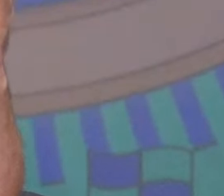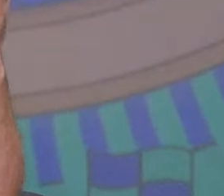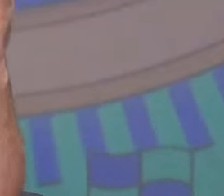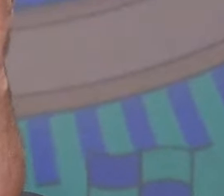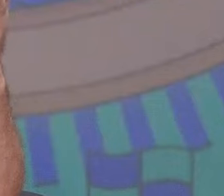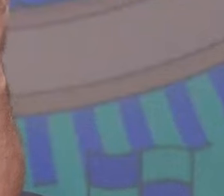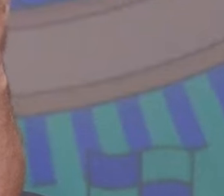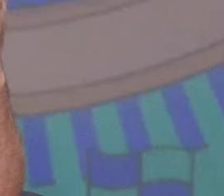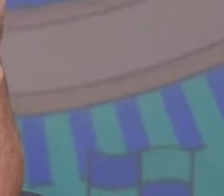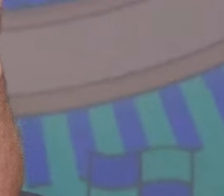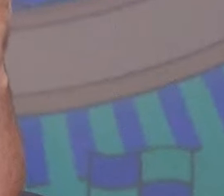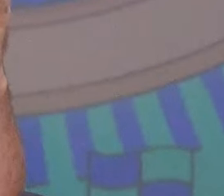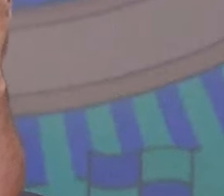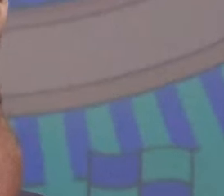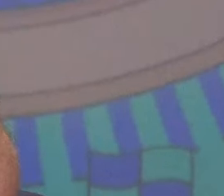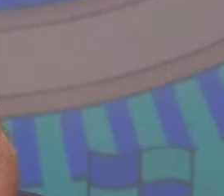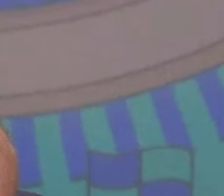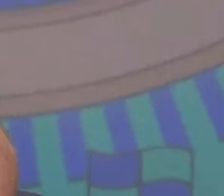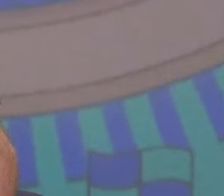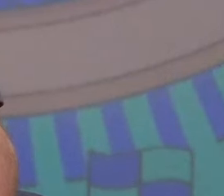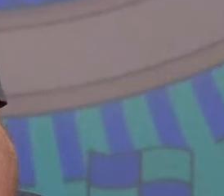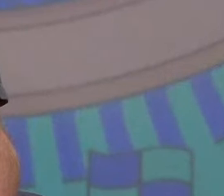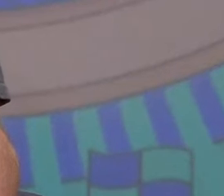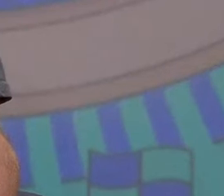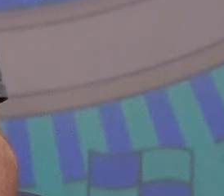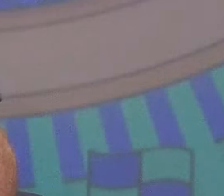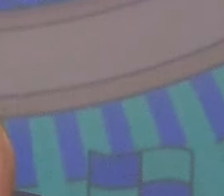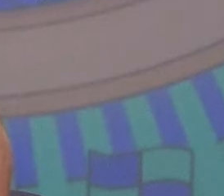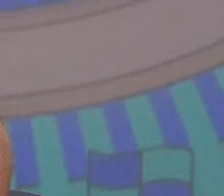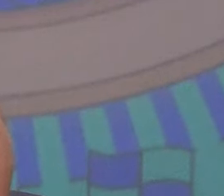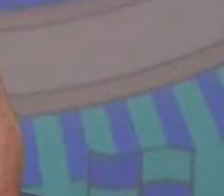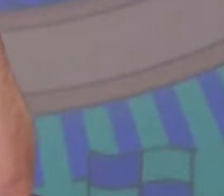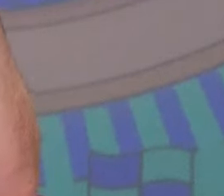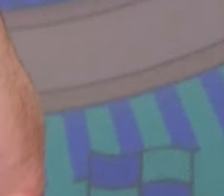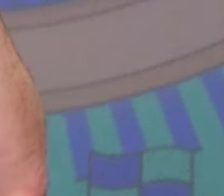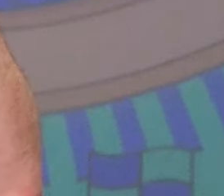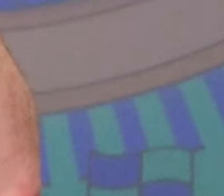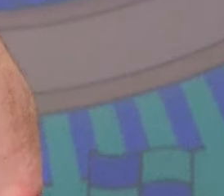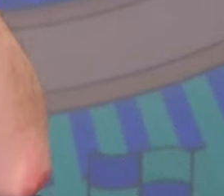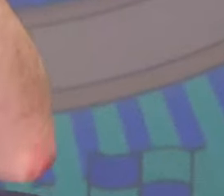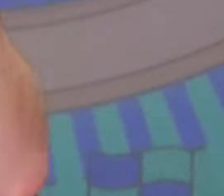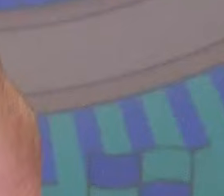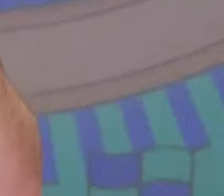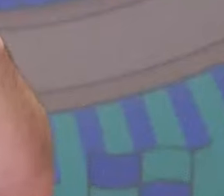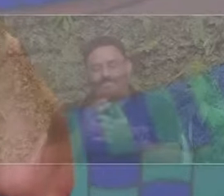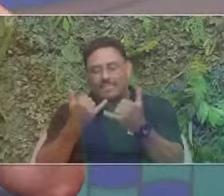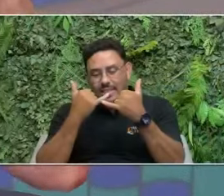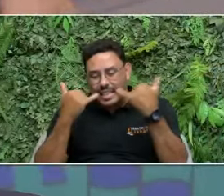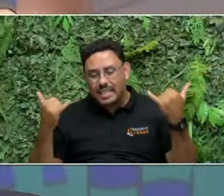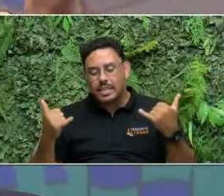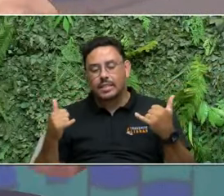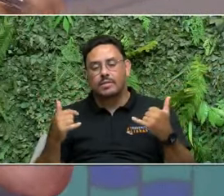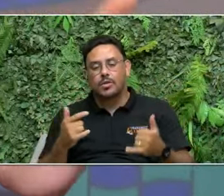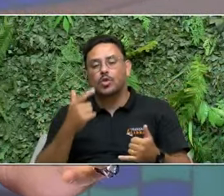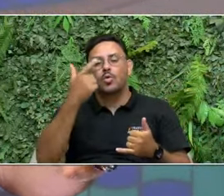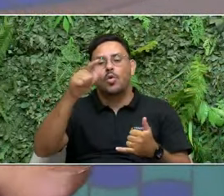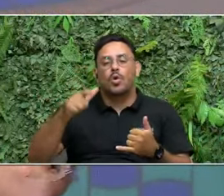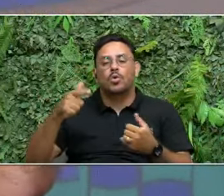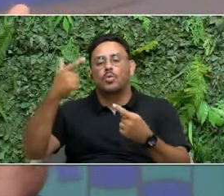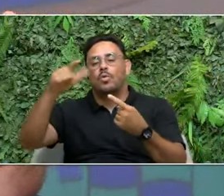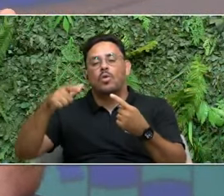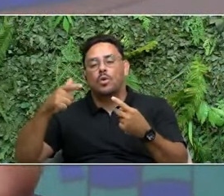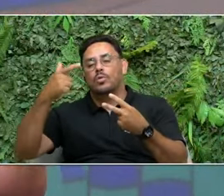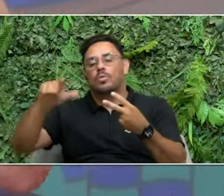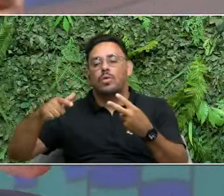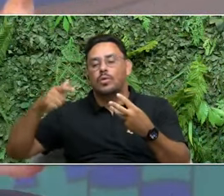que existe entre Atlético e Cruzeiro você acha que ele consegue manter essa essa energia para os outros jogos da